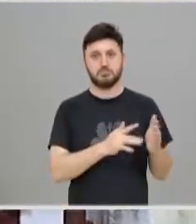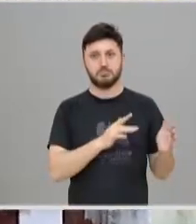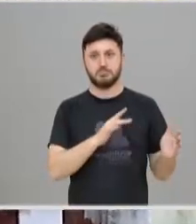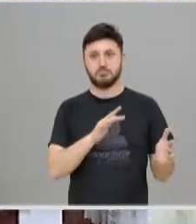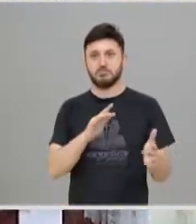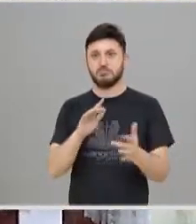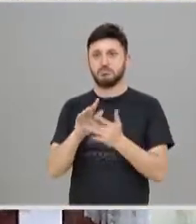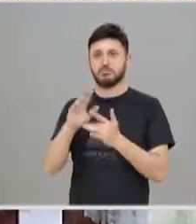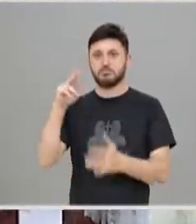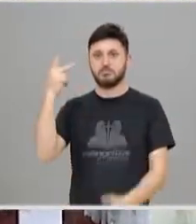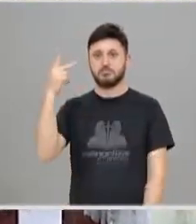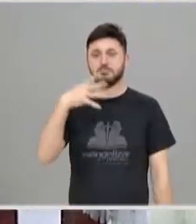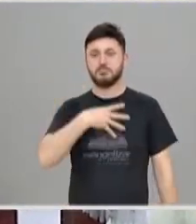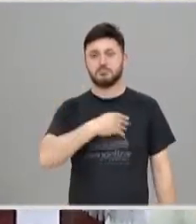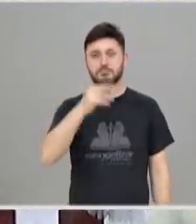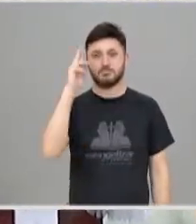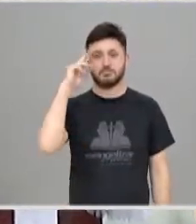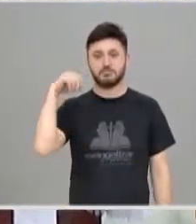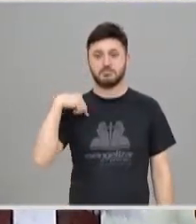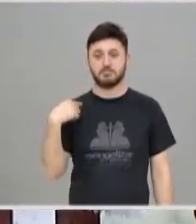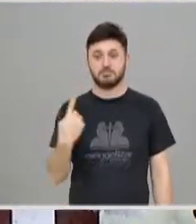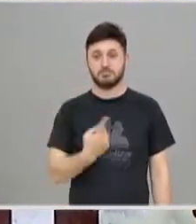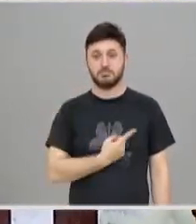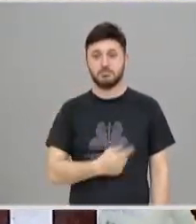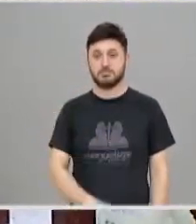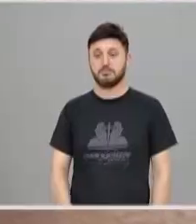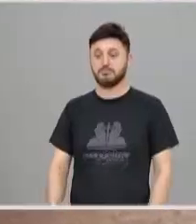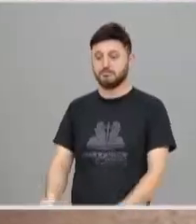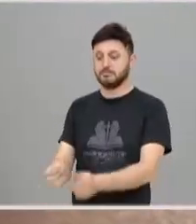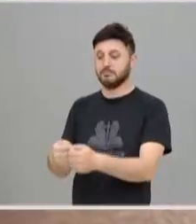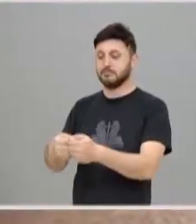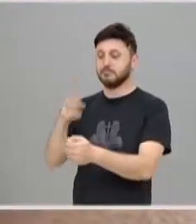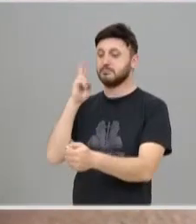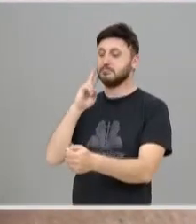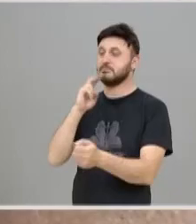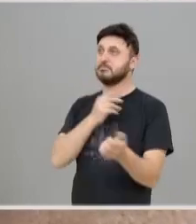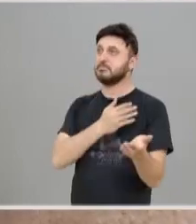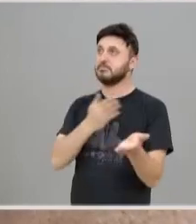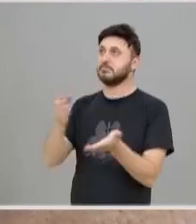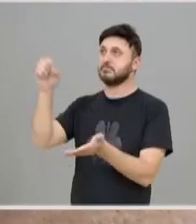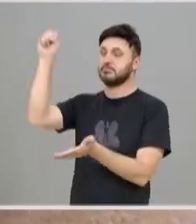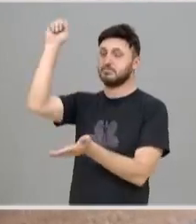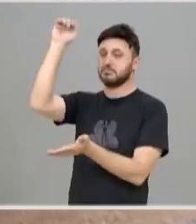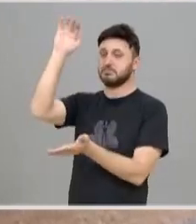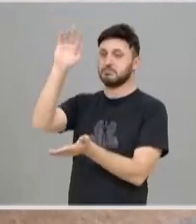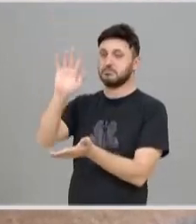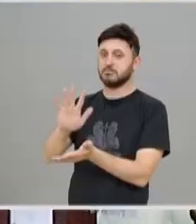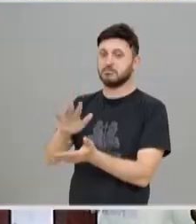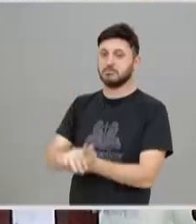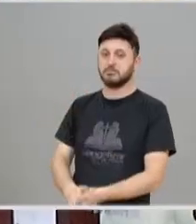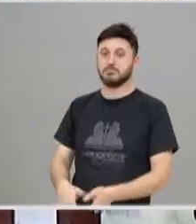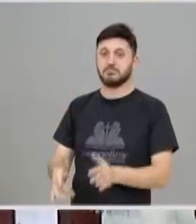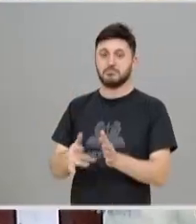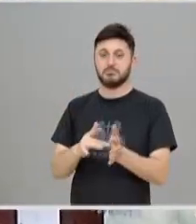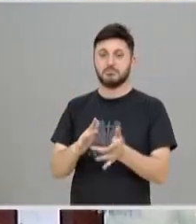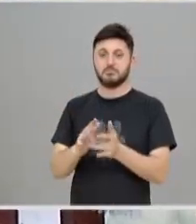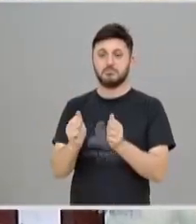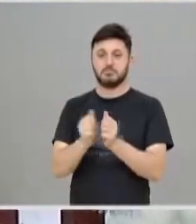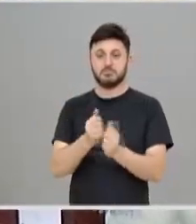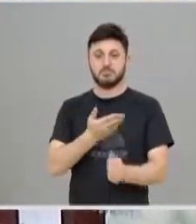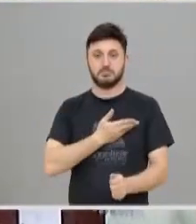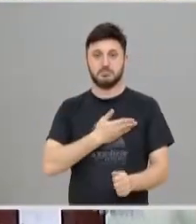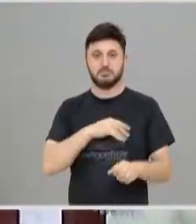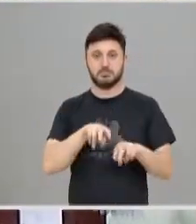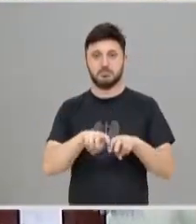sangue de Jesus Cristo, vosso Filho e Senhor nosso. Santificai nossa oferenda, ó Senhor. Estando